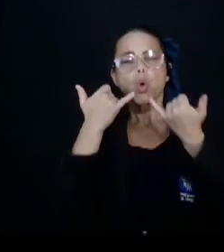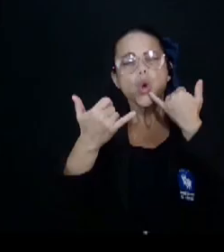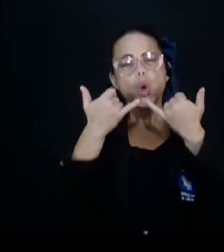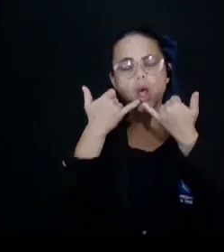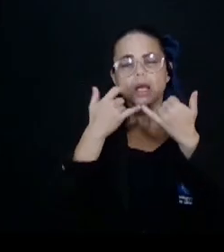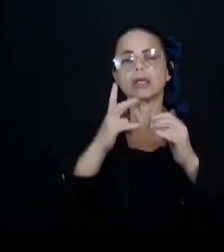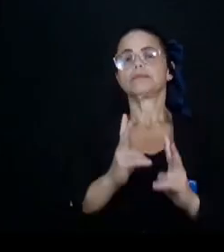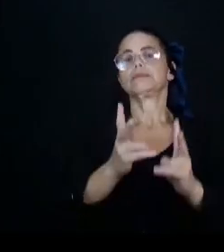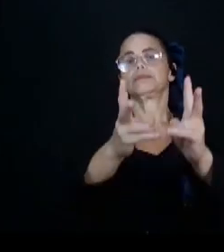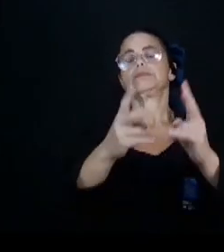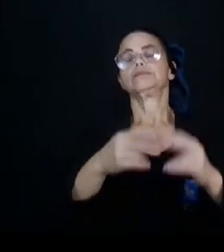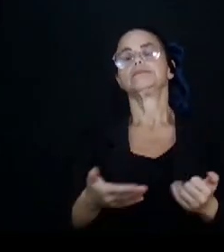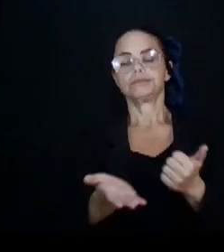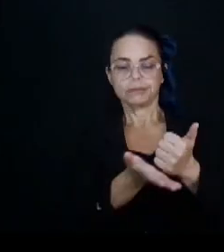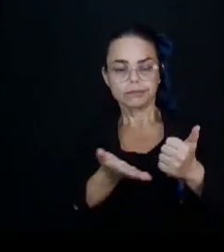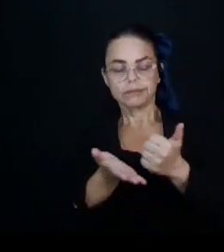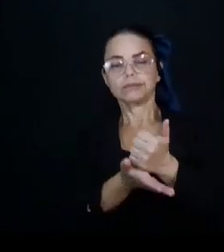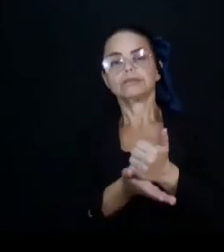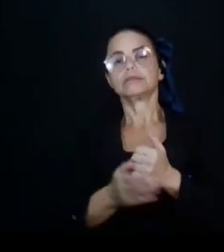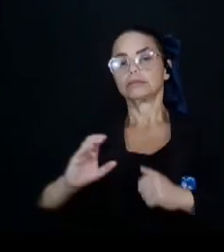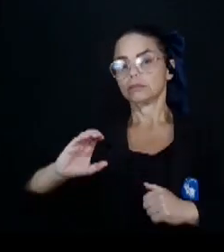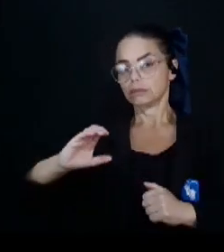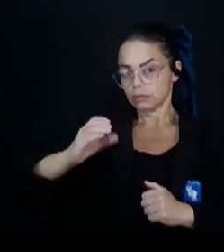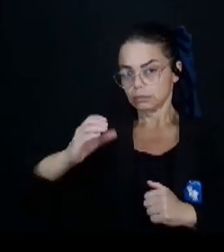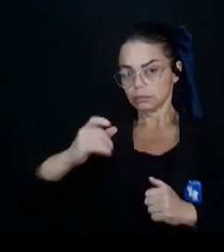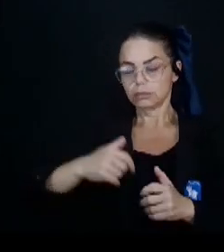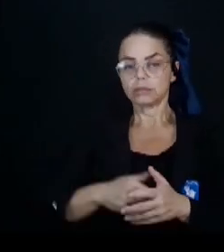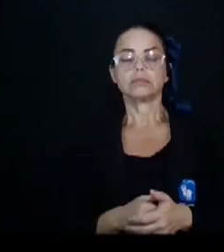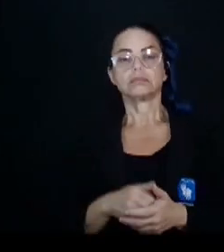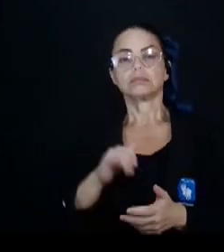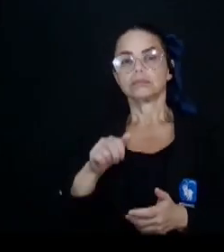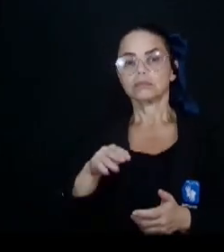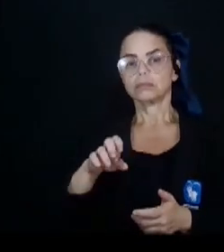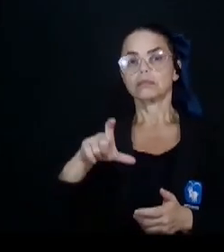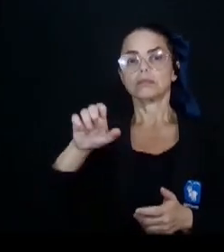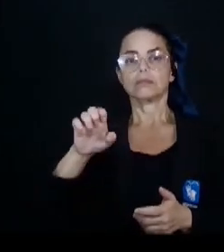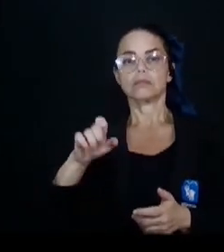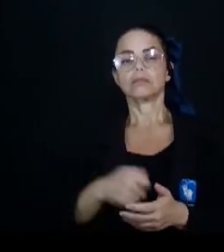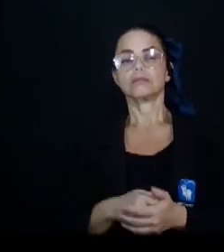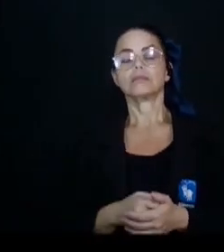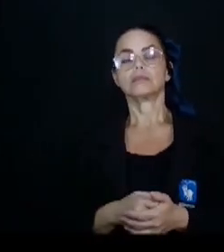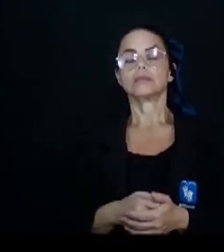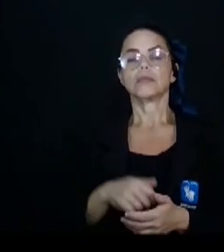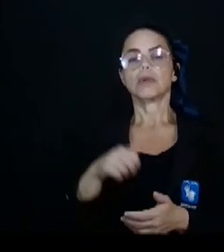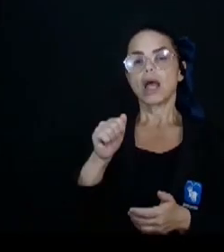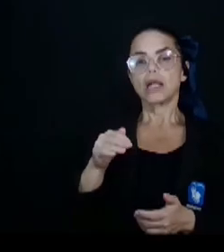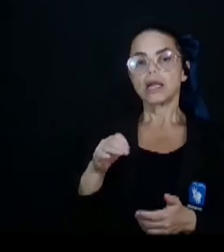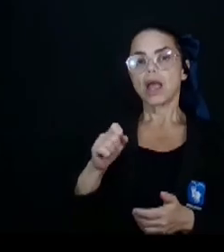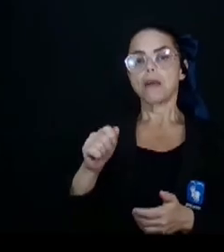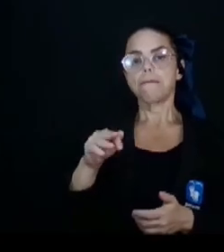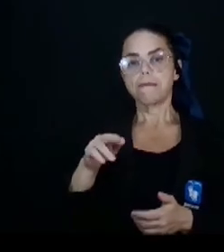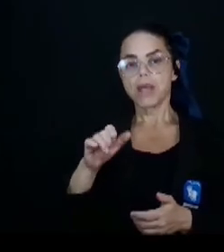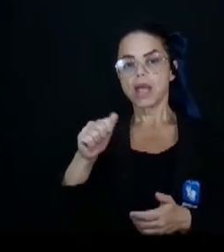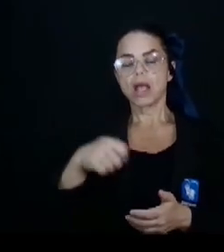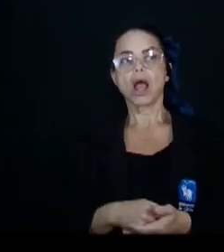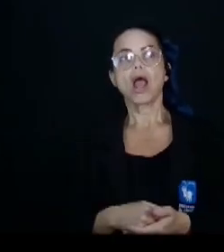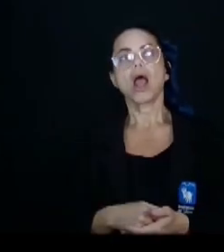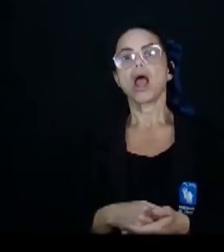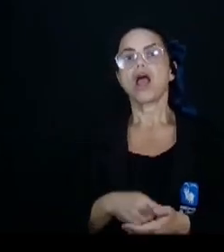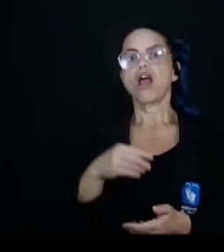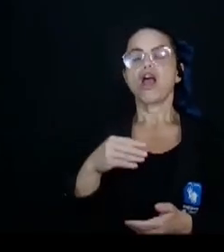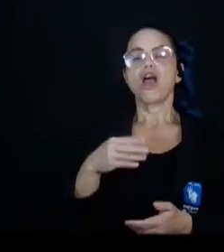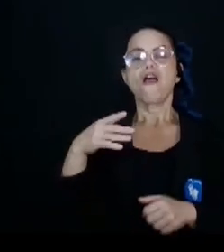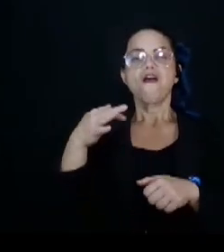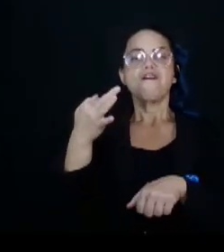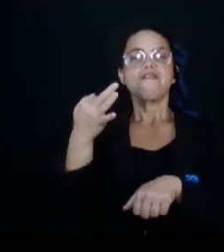bases científicas, né, Jamile? Mas que fala sobre anemia, por exemplo. Uma pessoa que ela tem uma anemia forte,